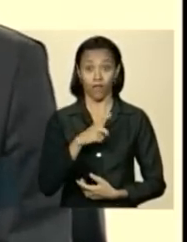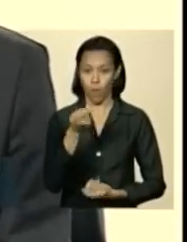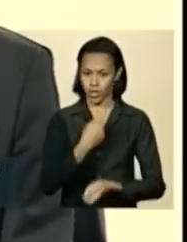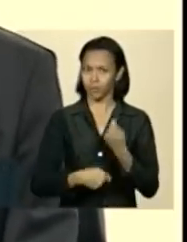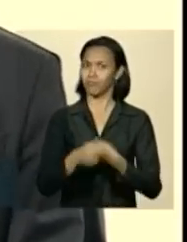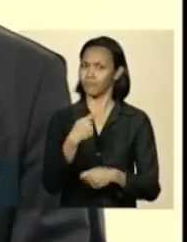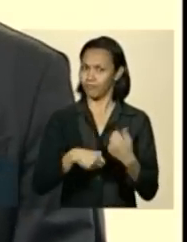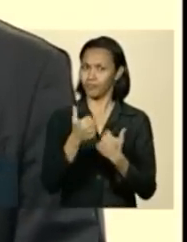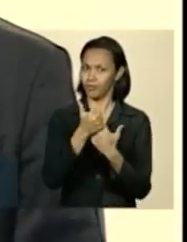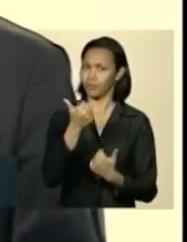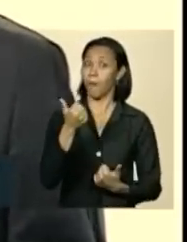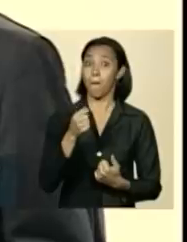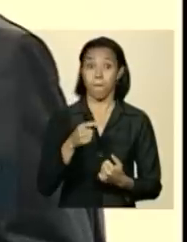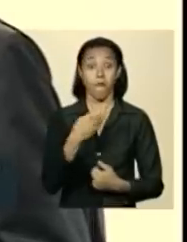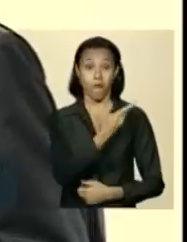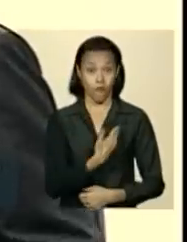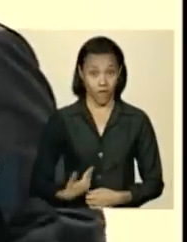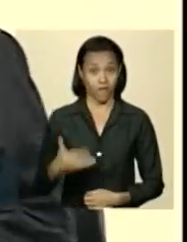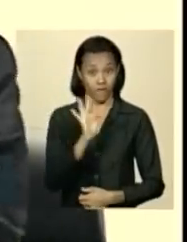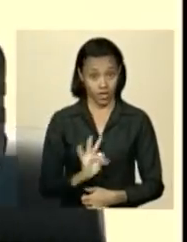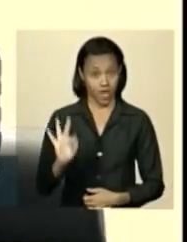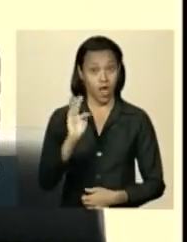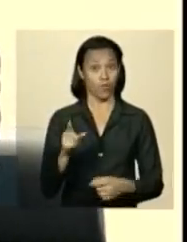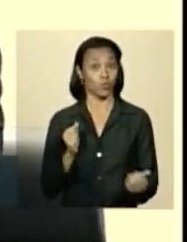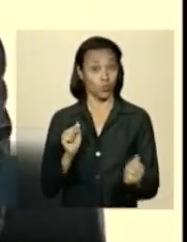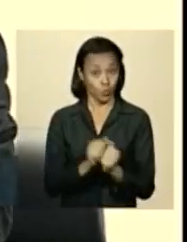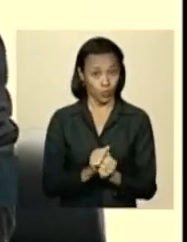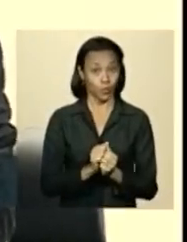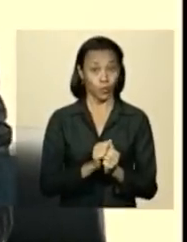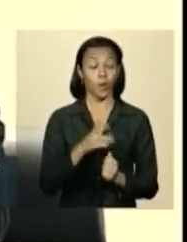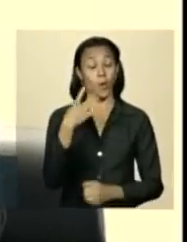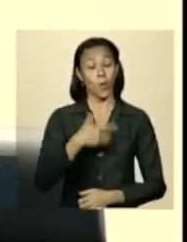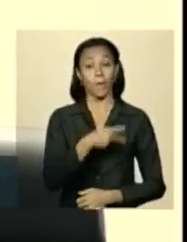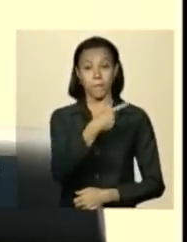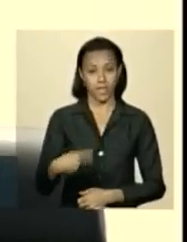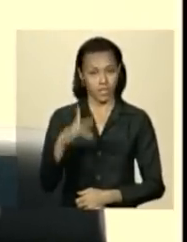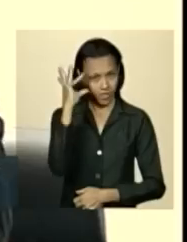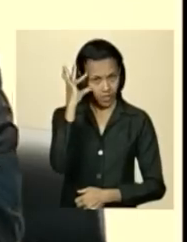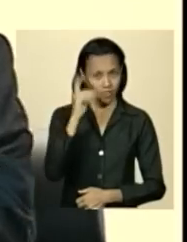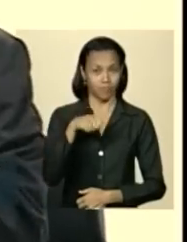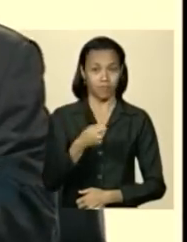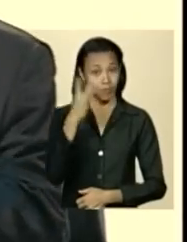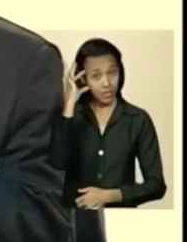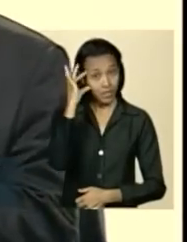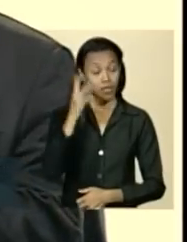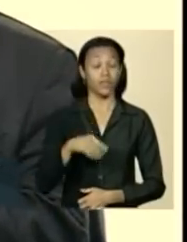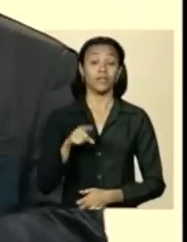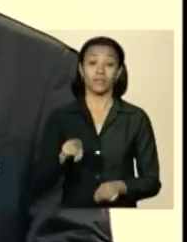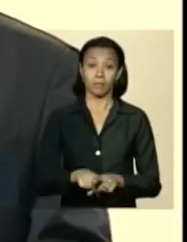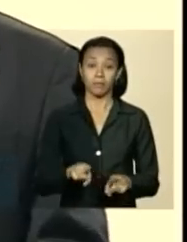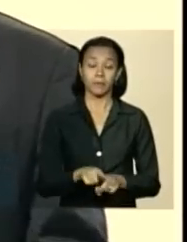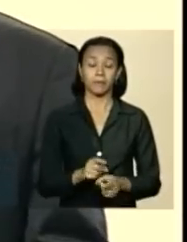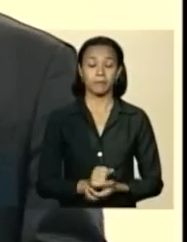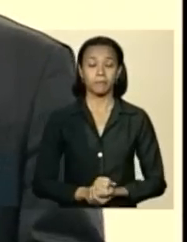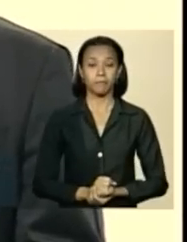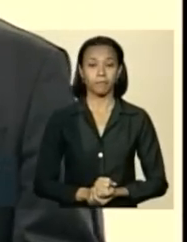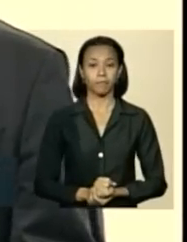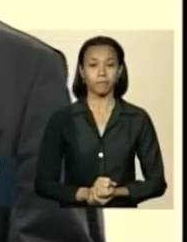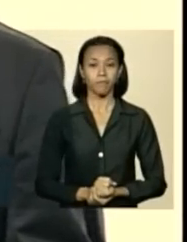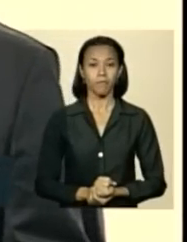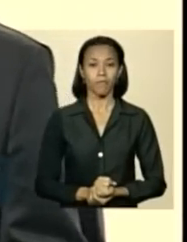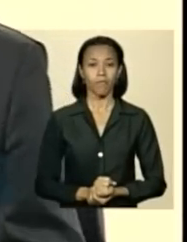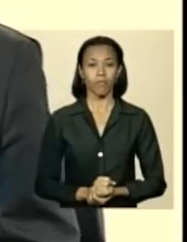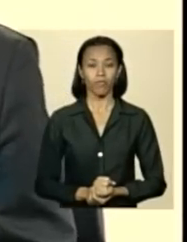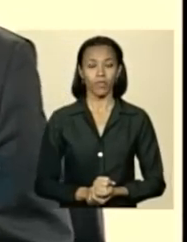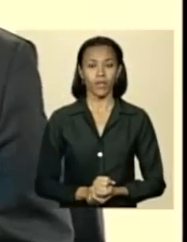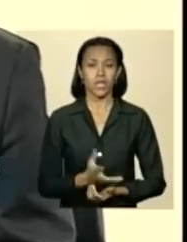pública federal com o governo da nossa presidenta Dilma o ambiente de colaboração com o ministério de desento Agrário né